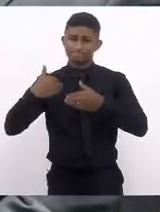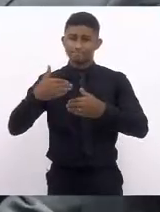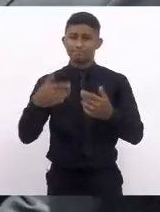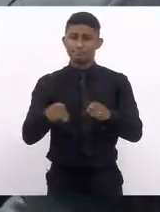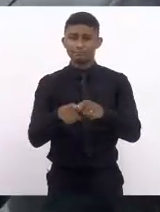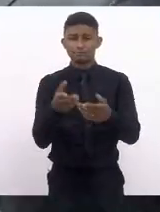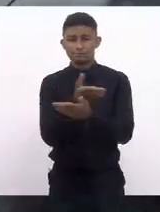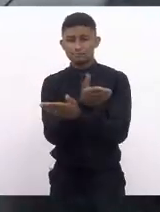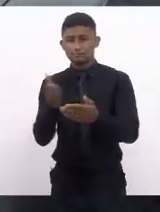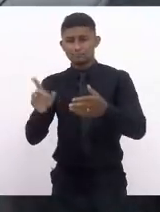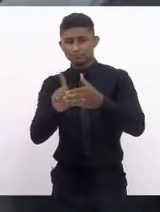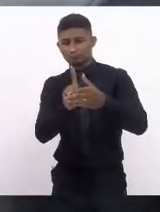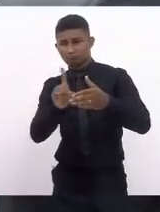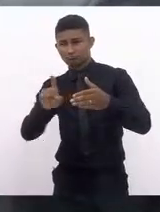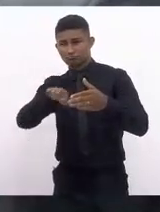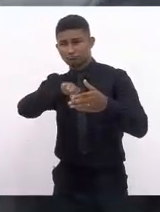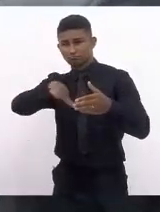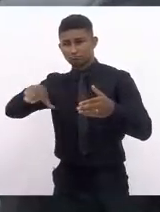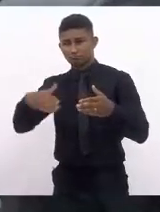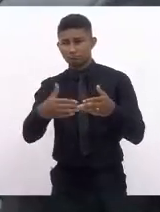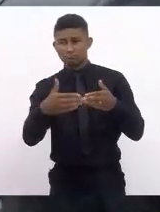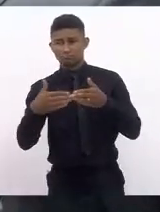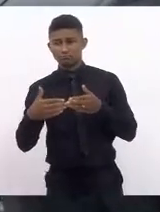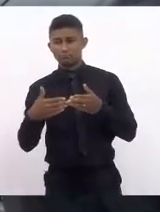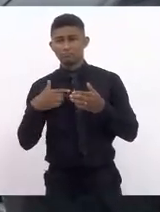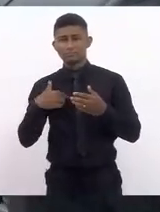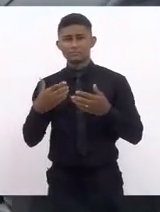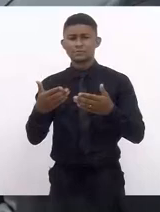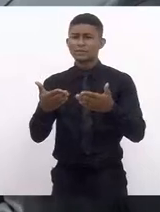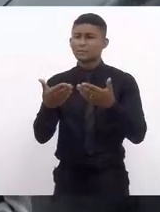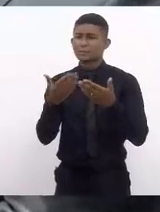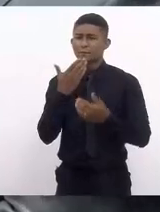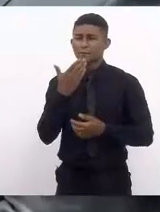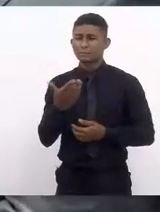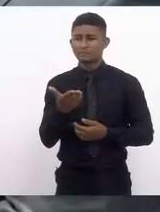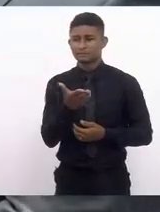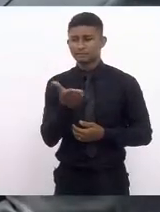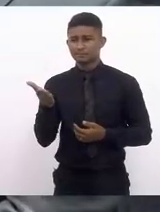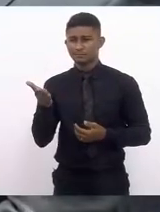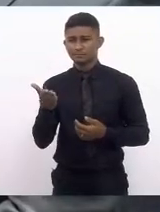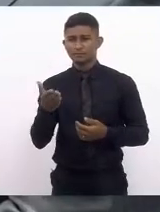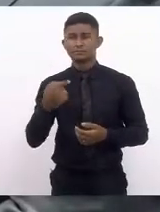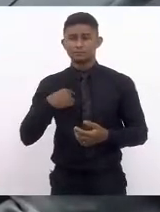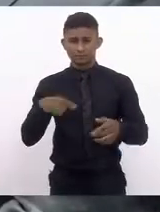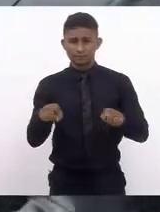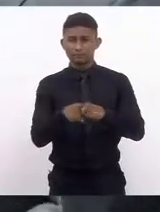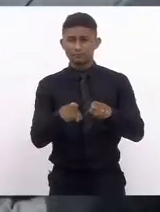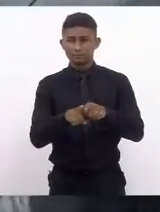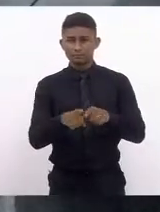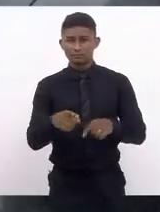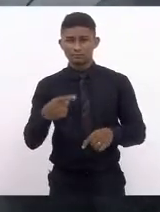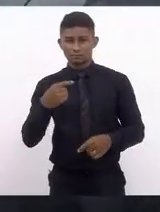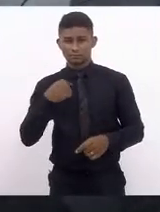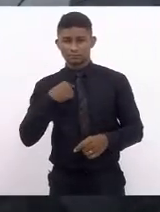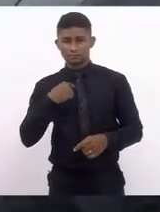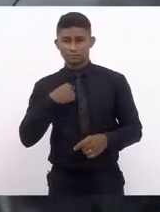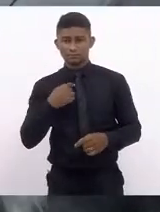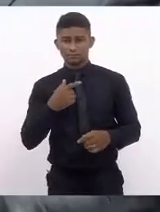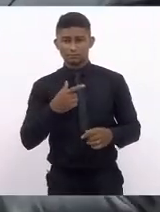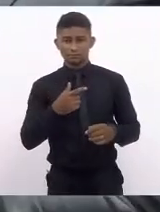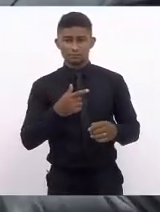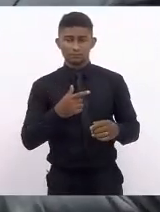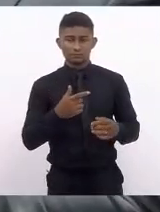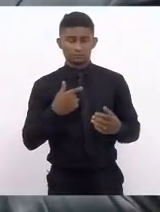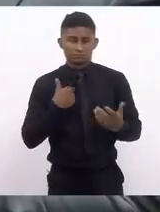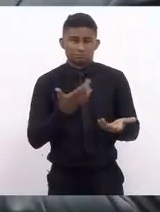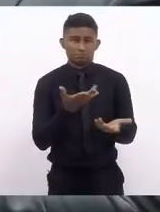reserva precisão também senhor presidente que eu peço aqui a todos eu sou da reserva também não quero legislar em causa própria Não